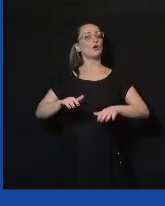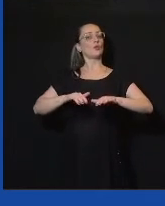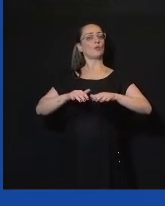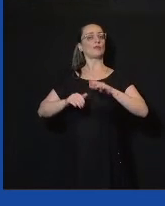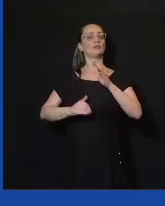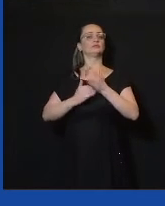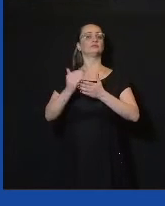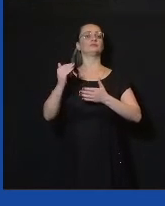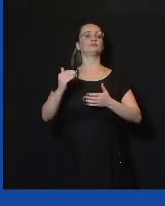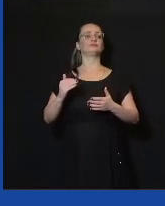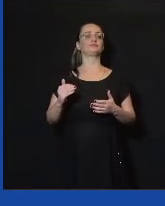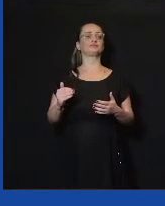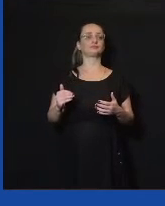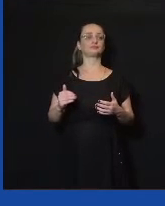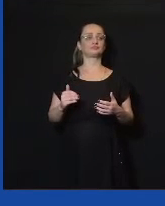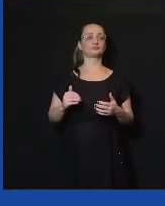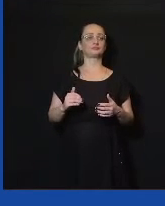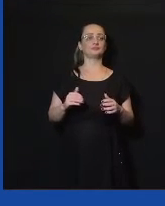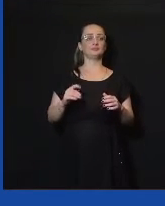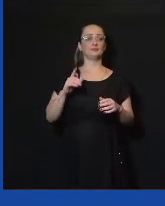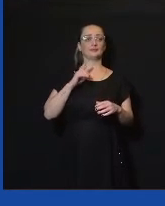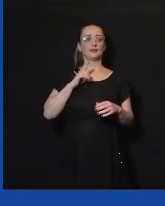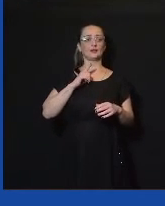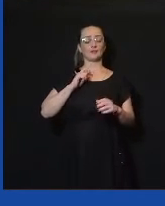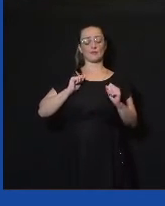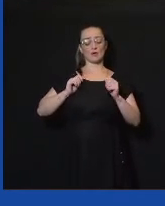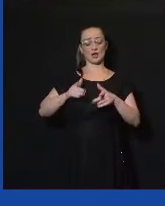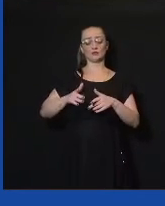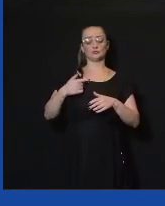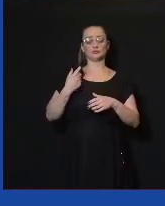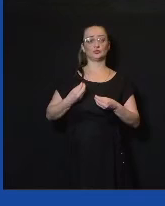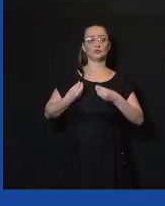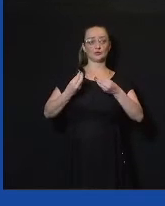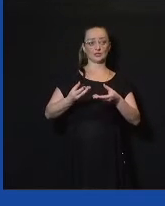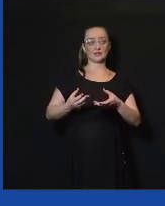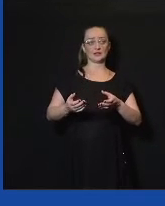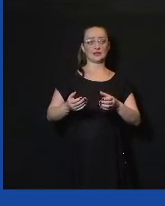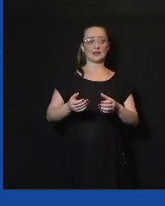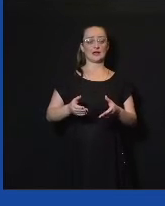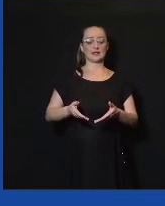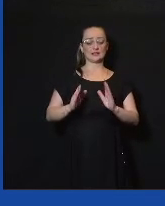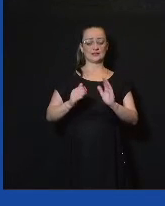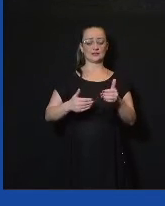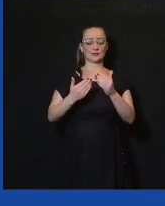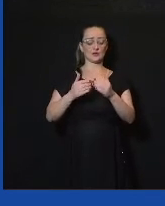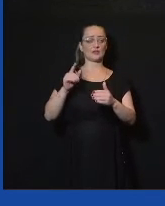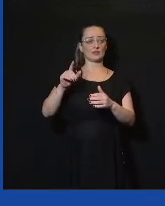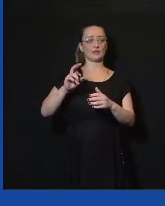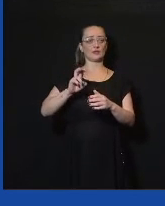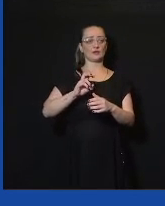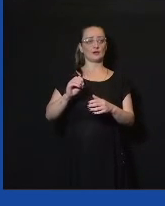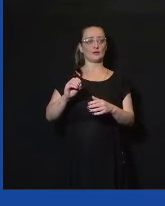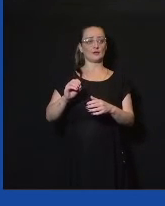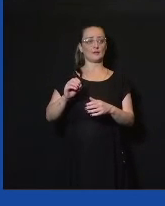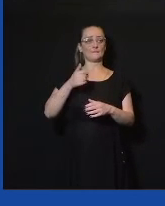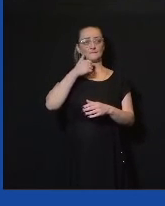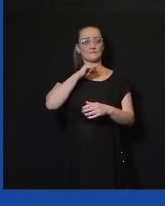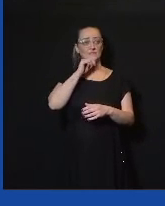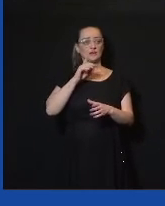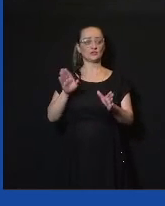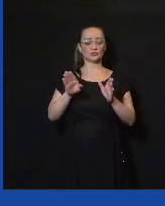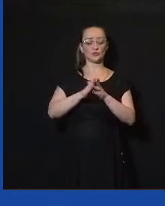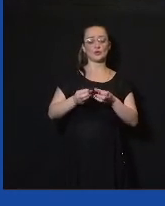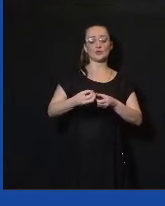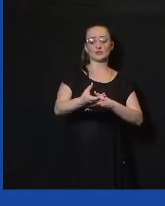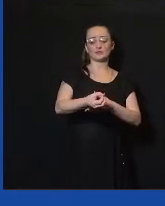que, só para encerrar, teve um ato aqui que a gente foi entregar 50 vale-mães, que era do Mãe da Favela. E quando nós chegamos no meio da entrega